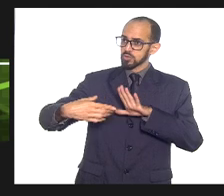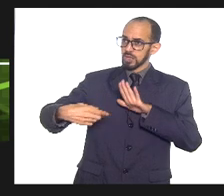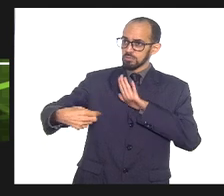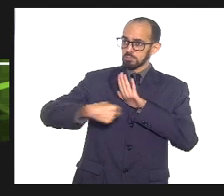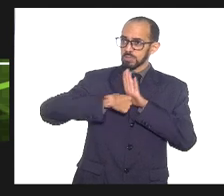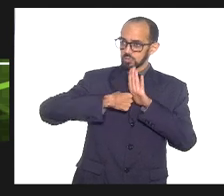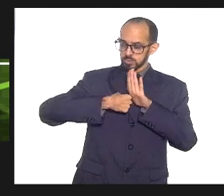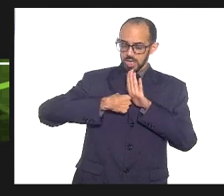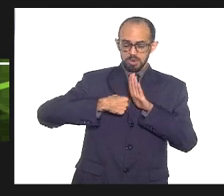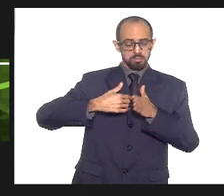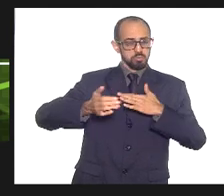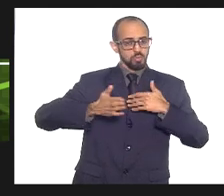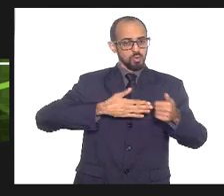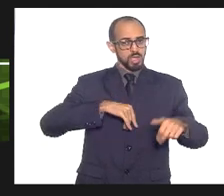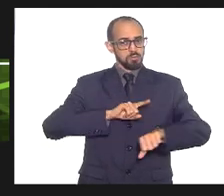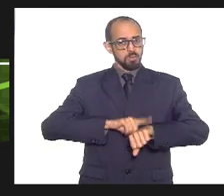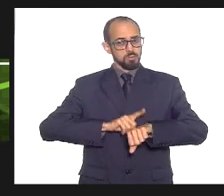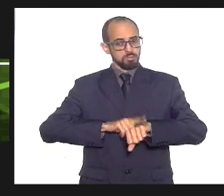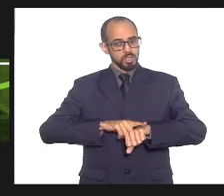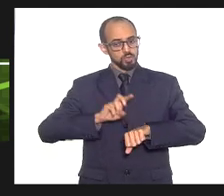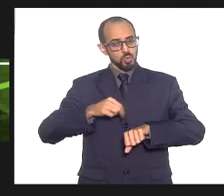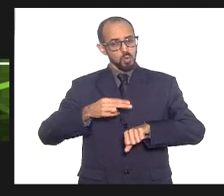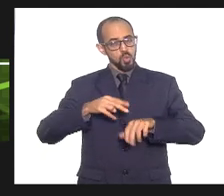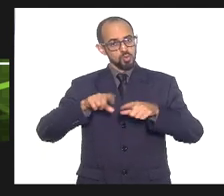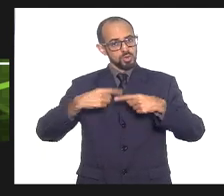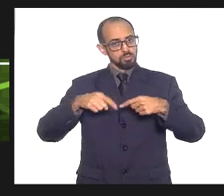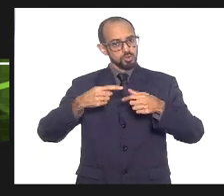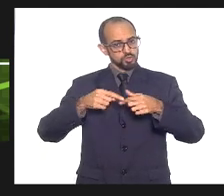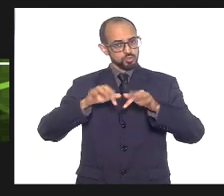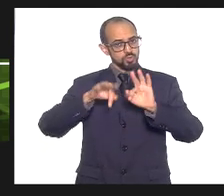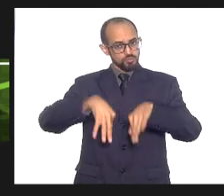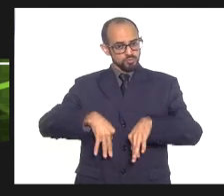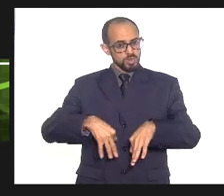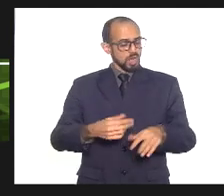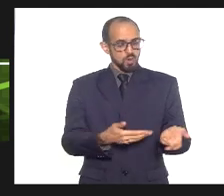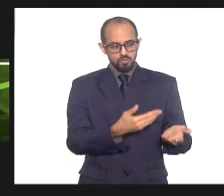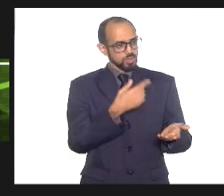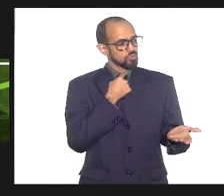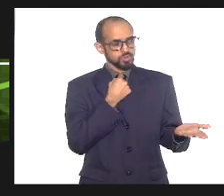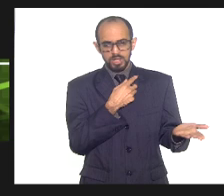se não podemos fazer as perguntas e questionamentos ao final, deixo a vosso critério.